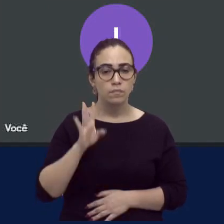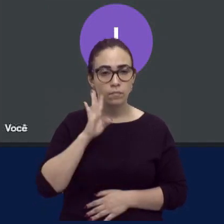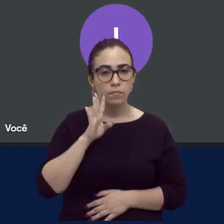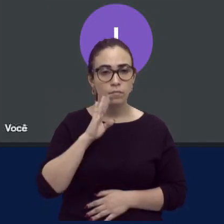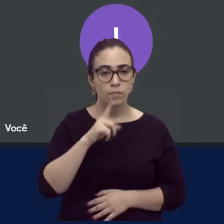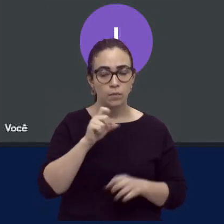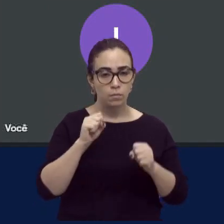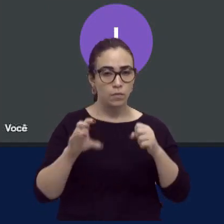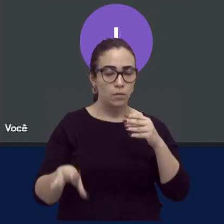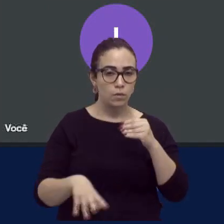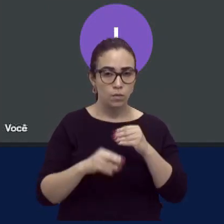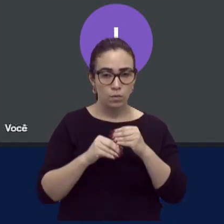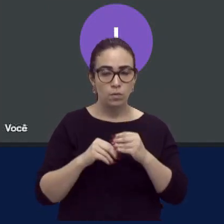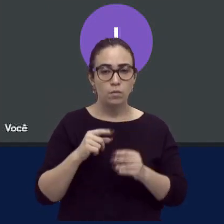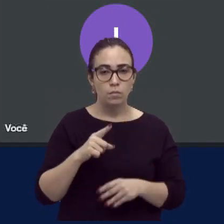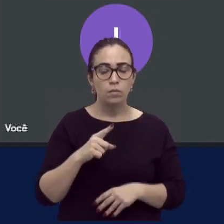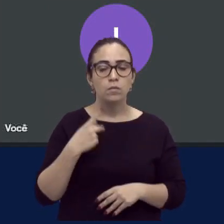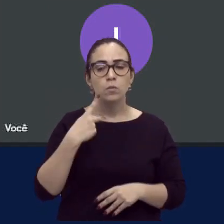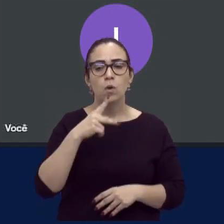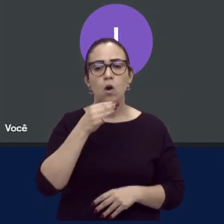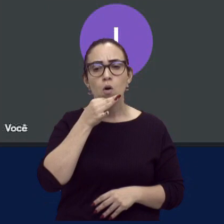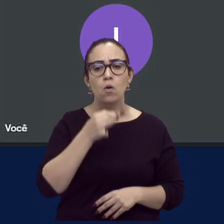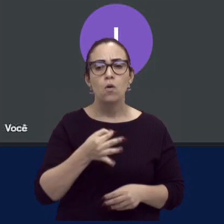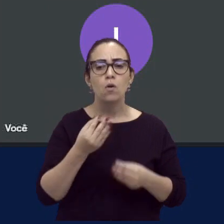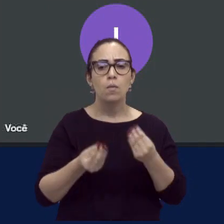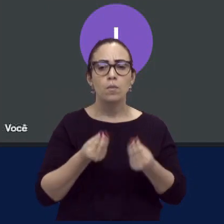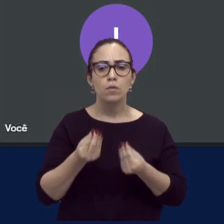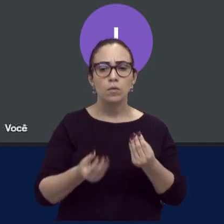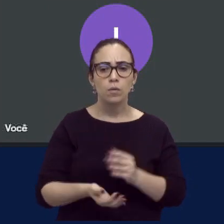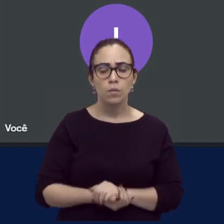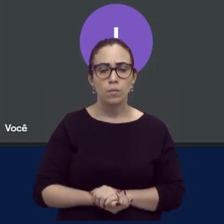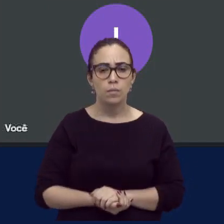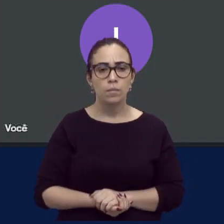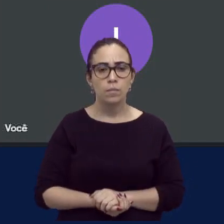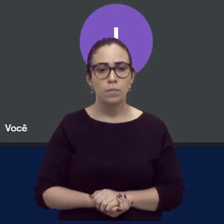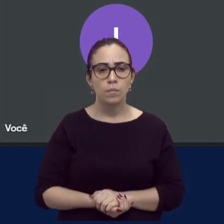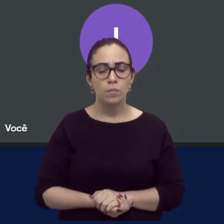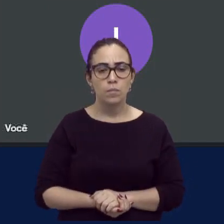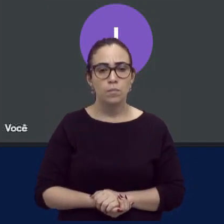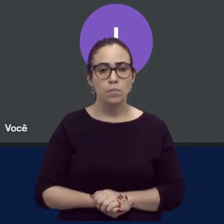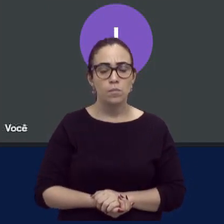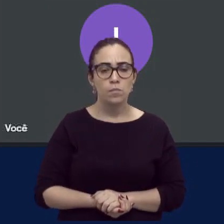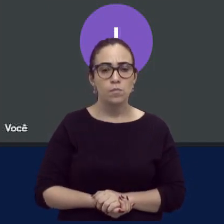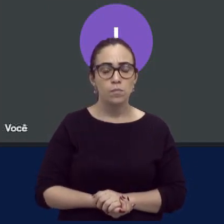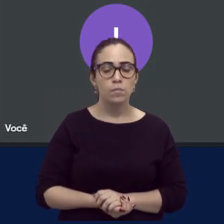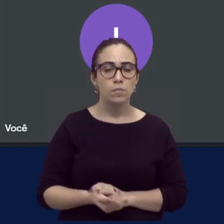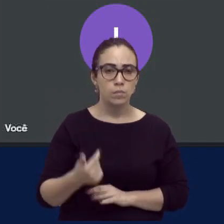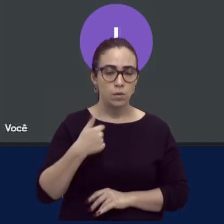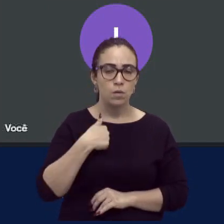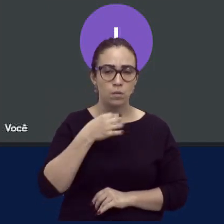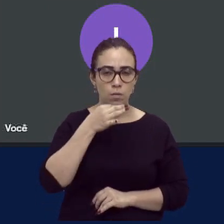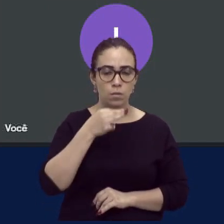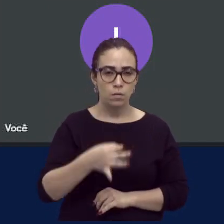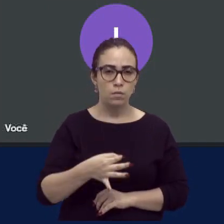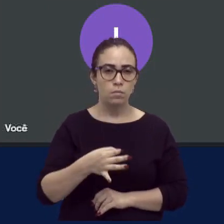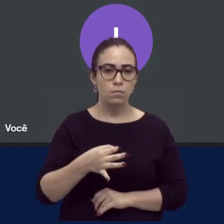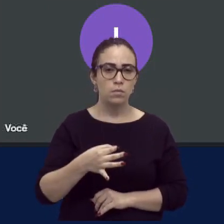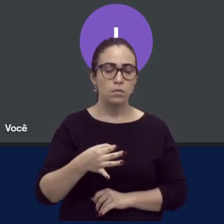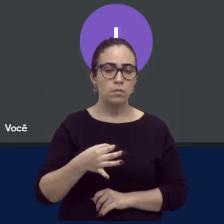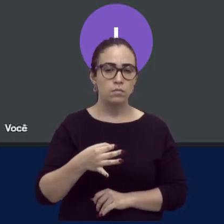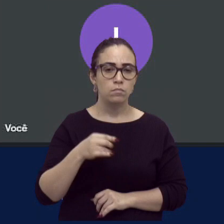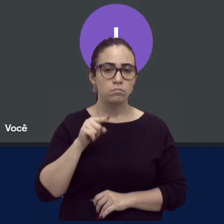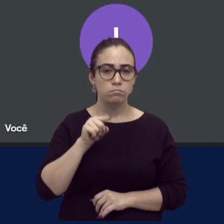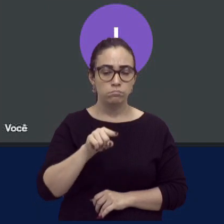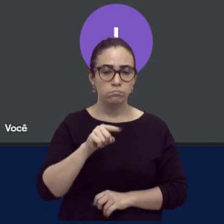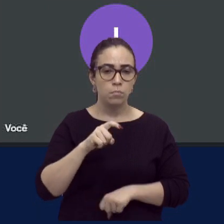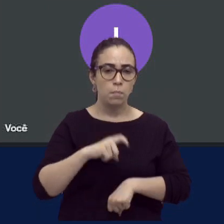poderia complementar, Magda, porque qual é a sua perspectiva a respeito disso? Como eu disse e tenho dito desde o início,